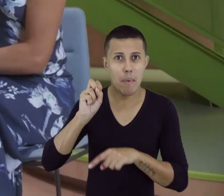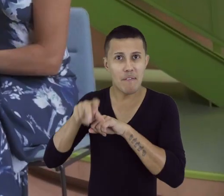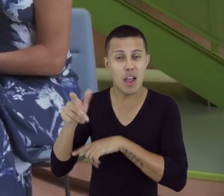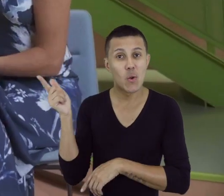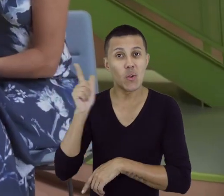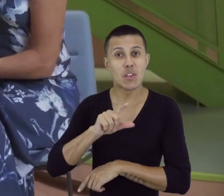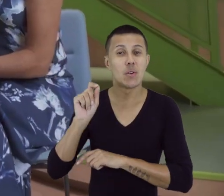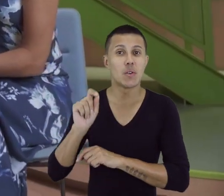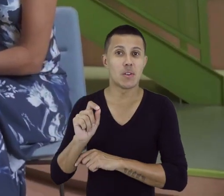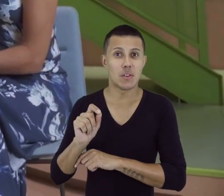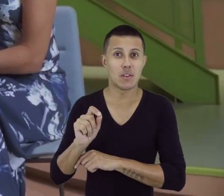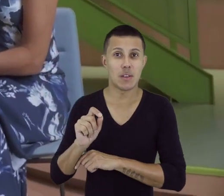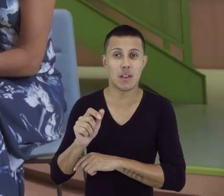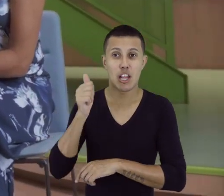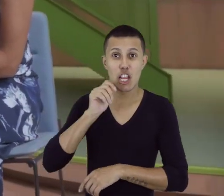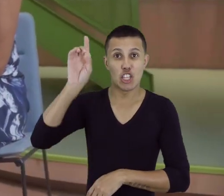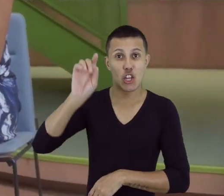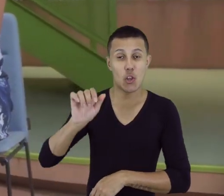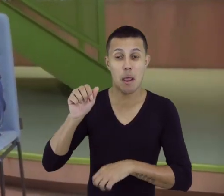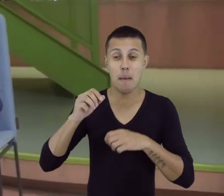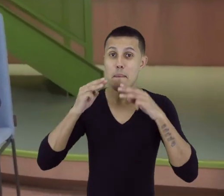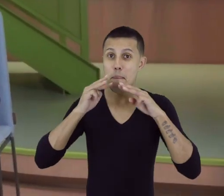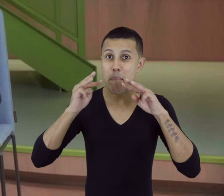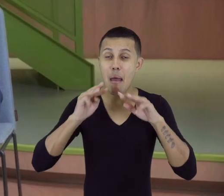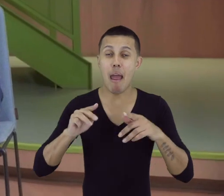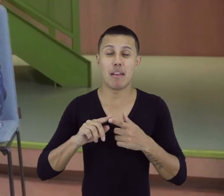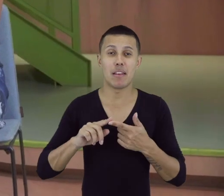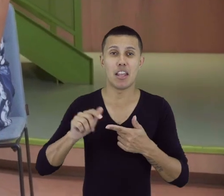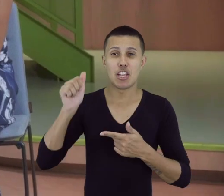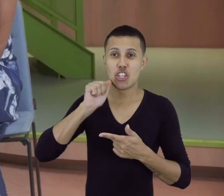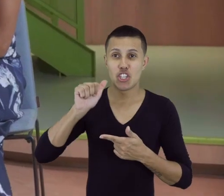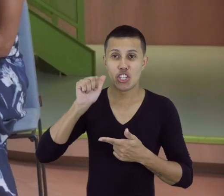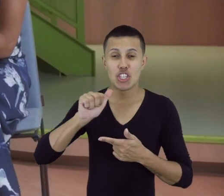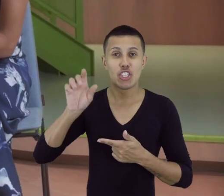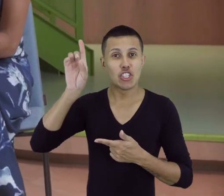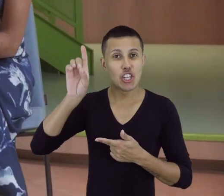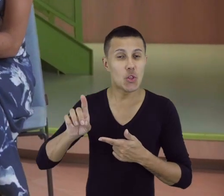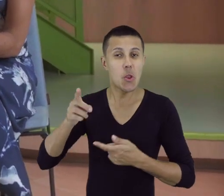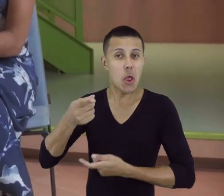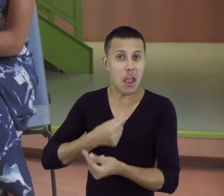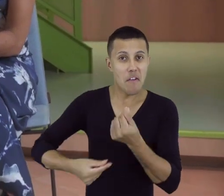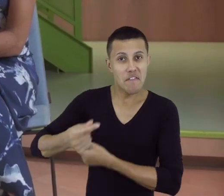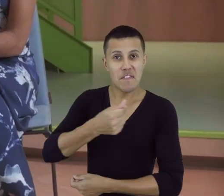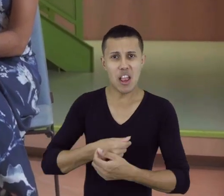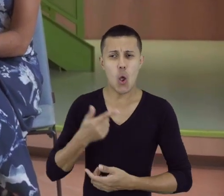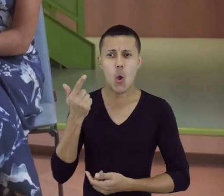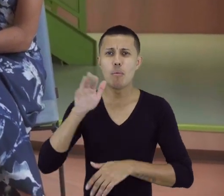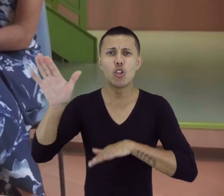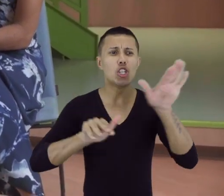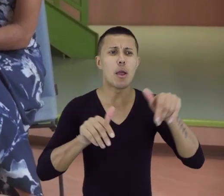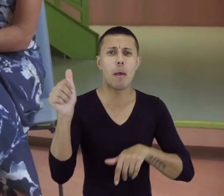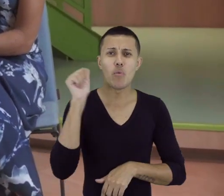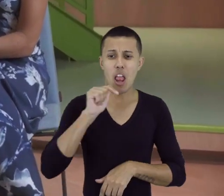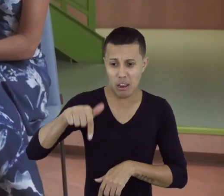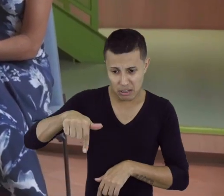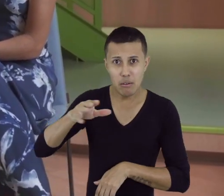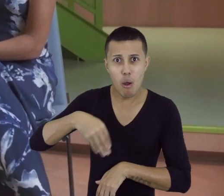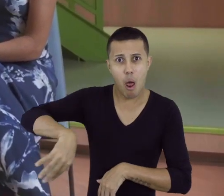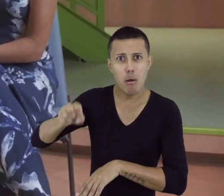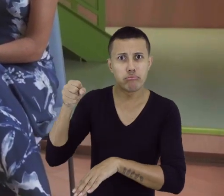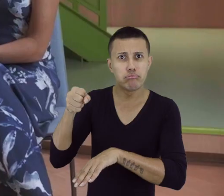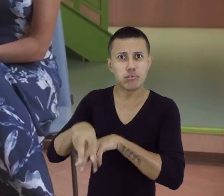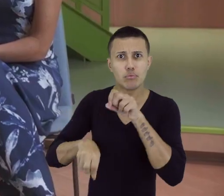vaga para ser diretora de marketing, uma mulher, diretora de finanças é uma mulher. Como é que a gente traz mulheres para esse mundo e